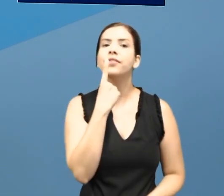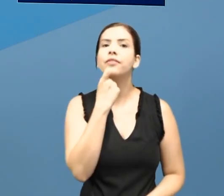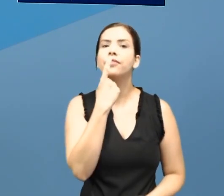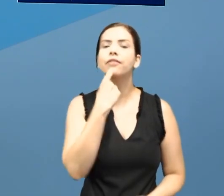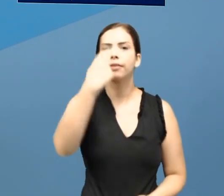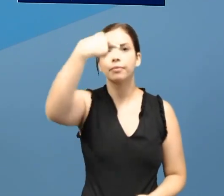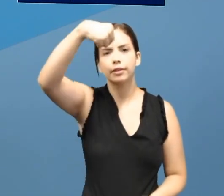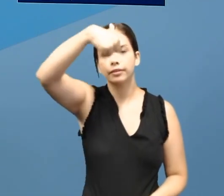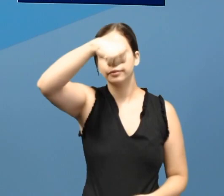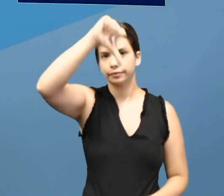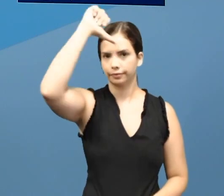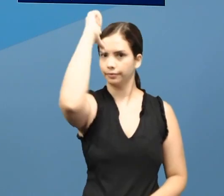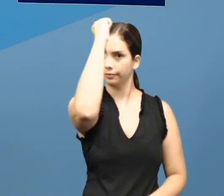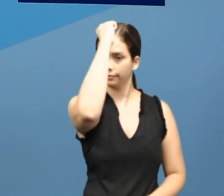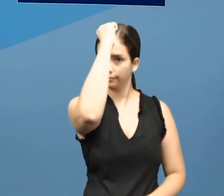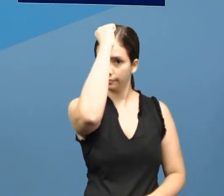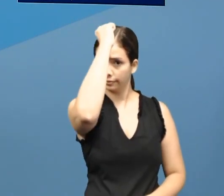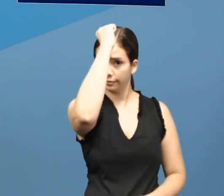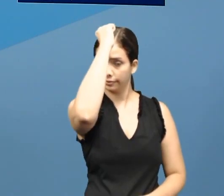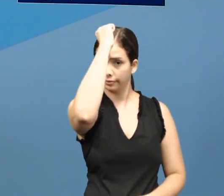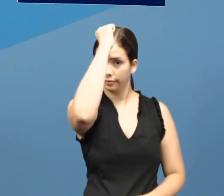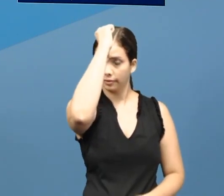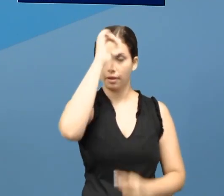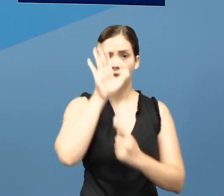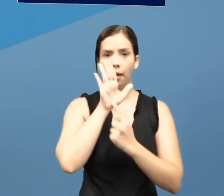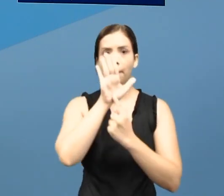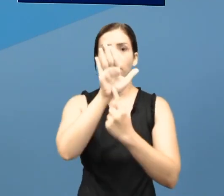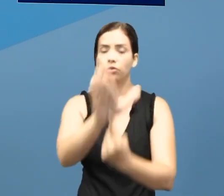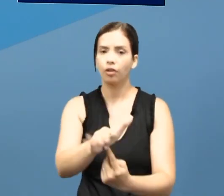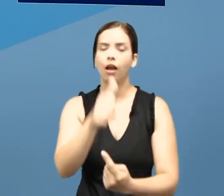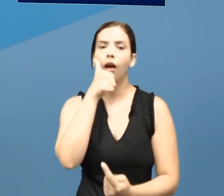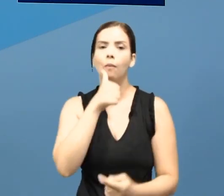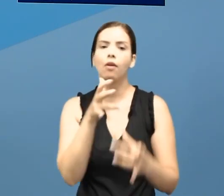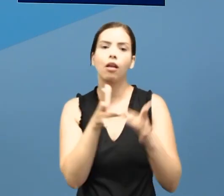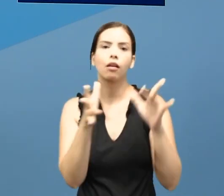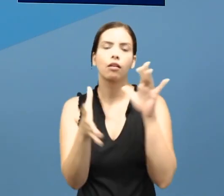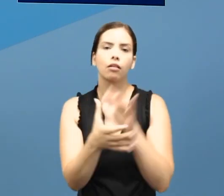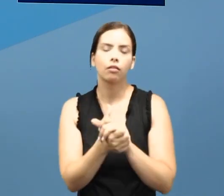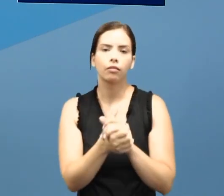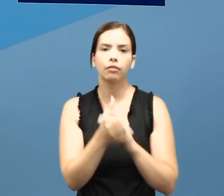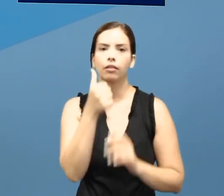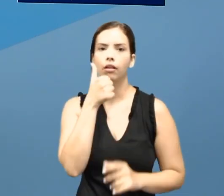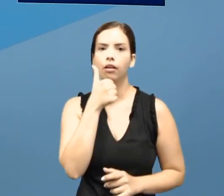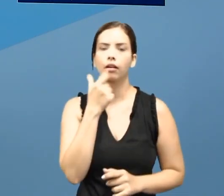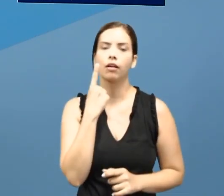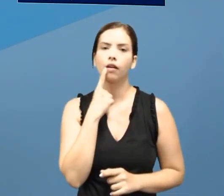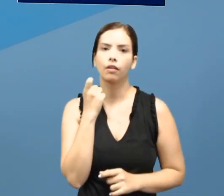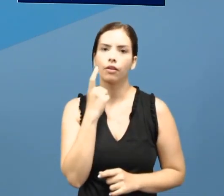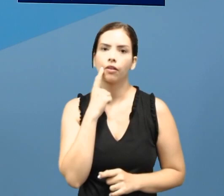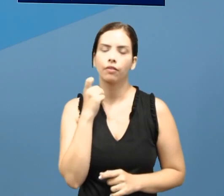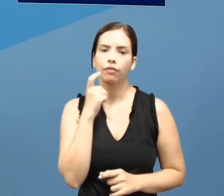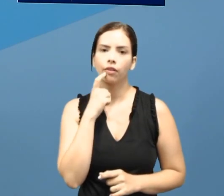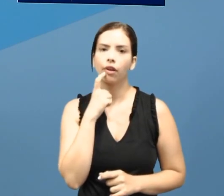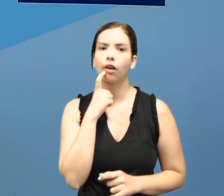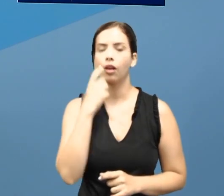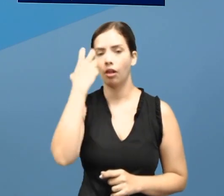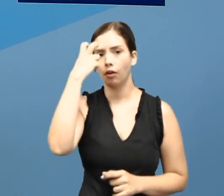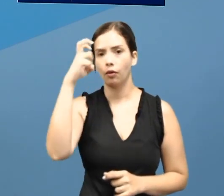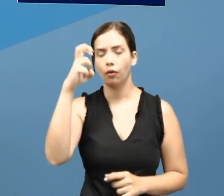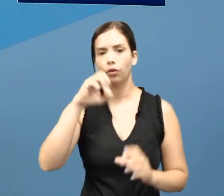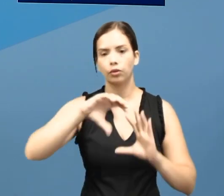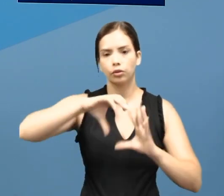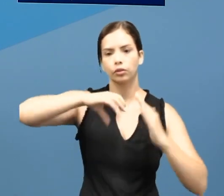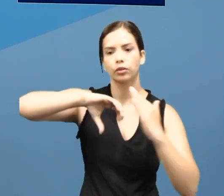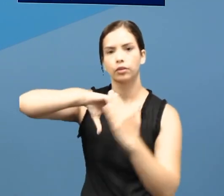entre as sobrancelhas, que justamente vão indicar que ela é uma mulher casada. Então, o vermelho na cultura no Oriente vai ter também